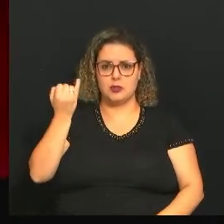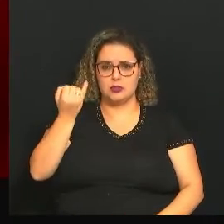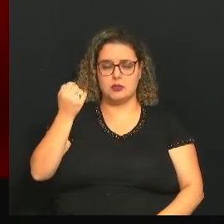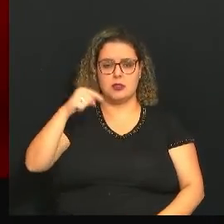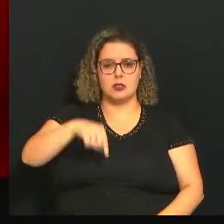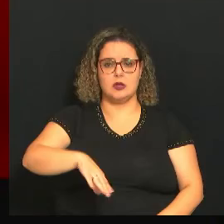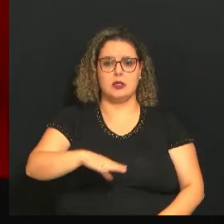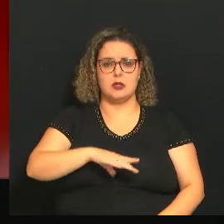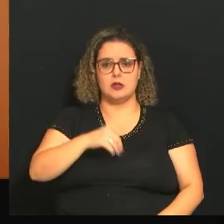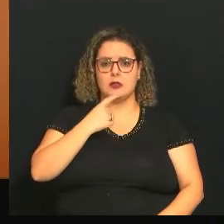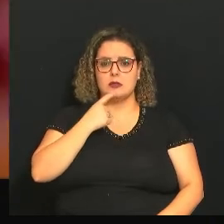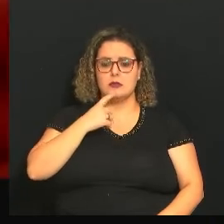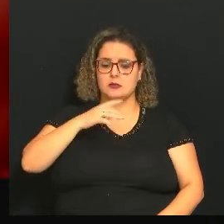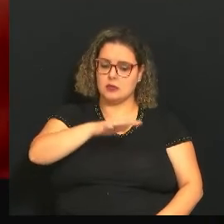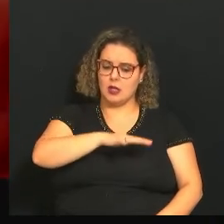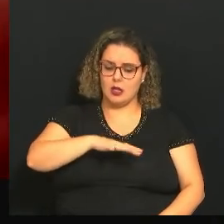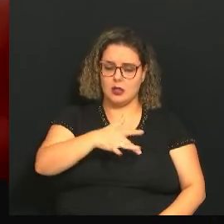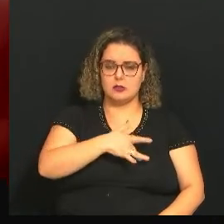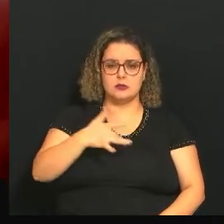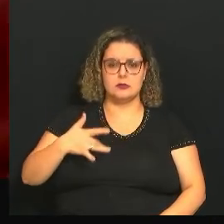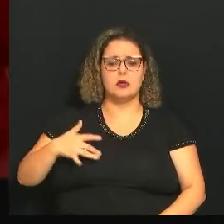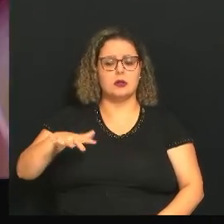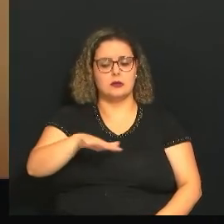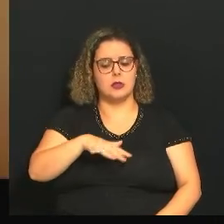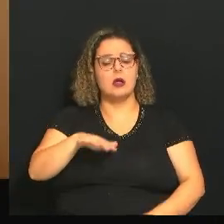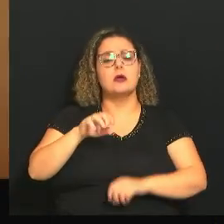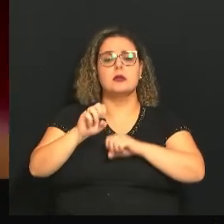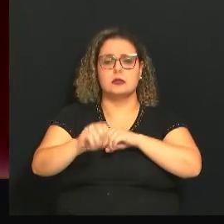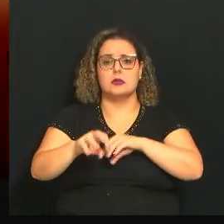Campinas, tanto na área de saúde como na área de educação,